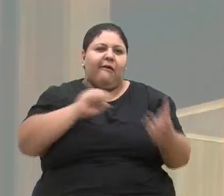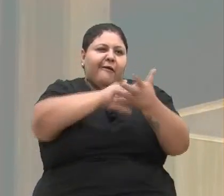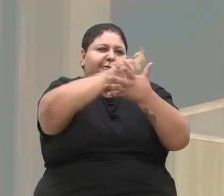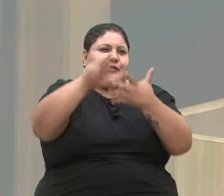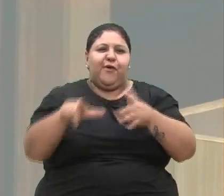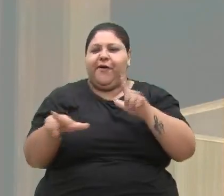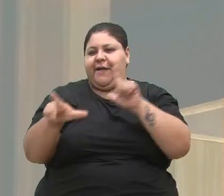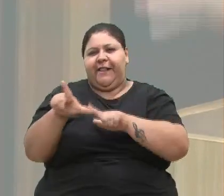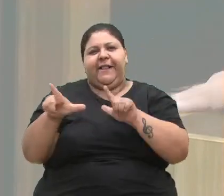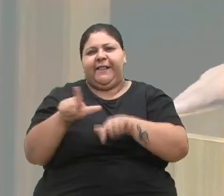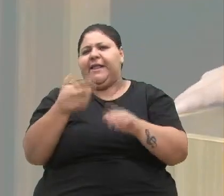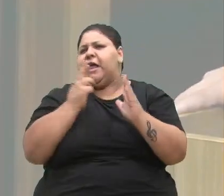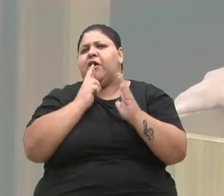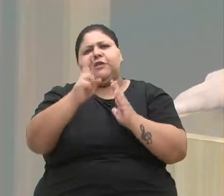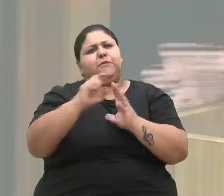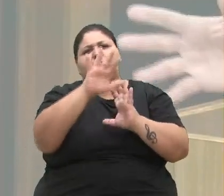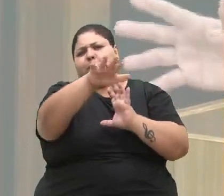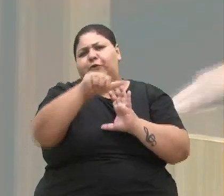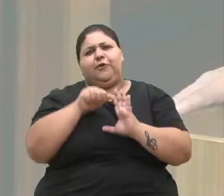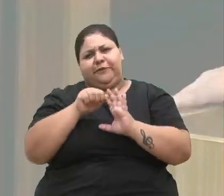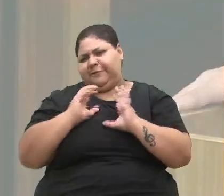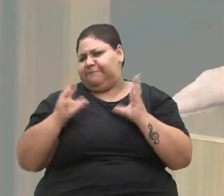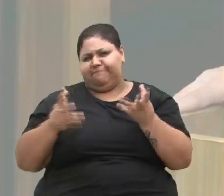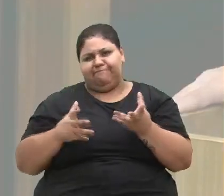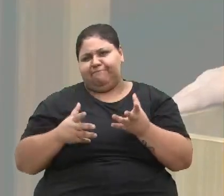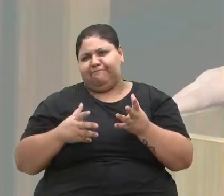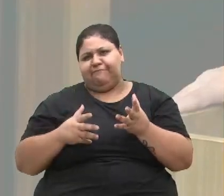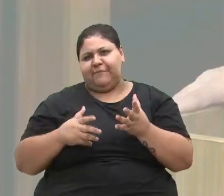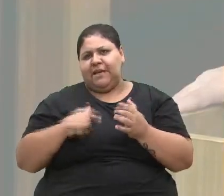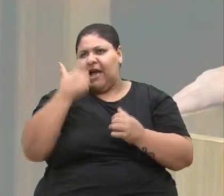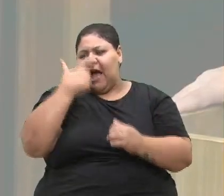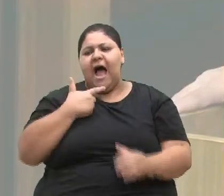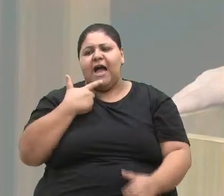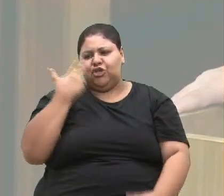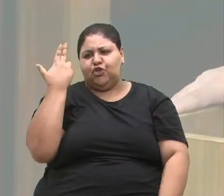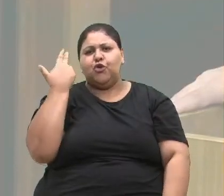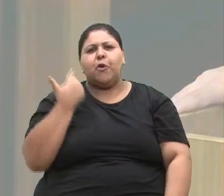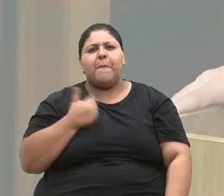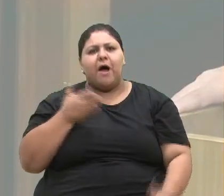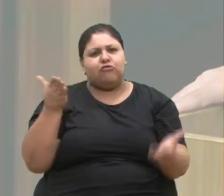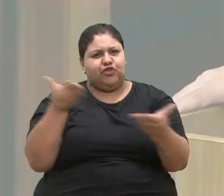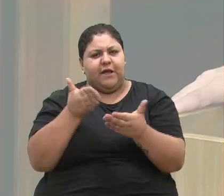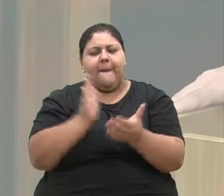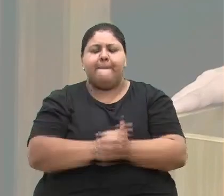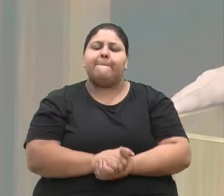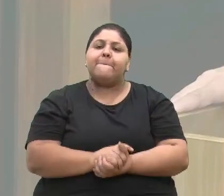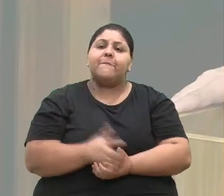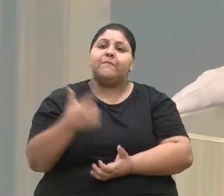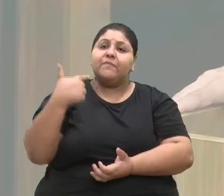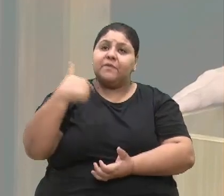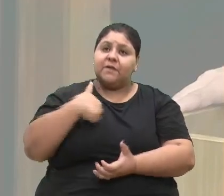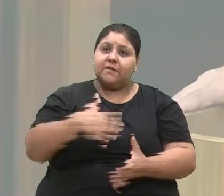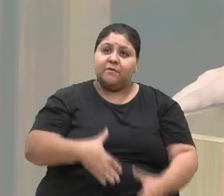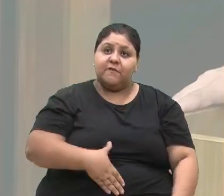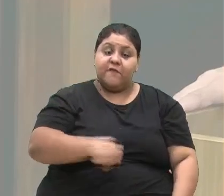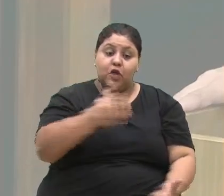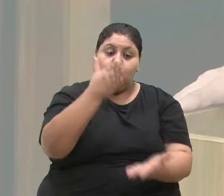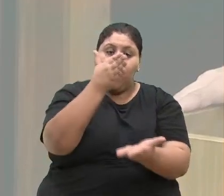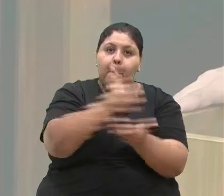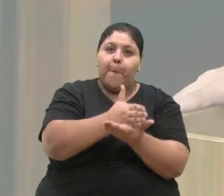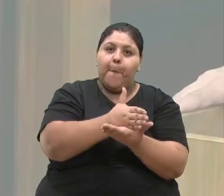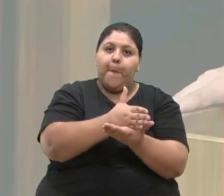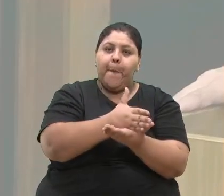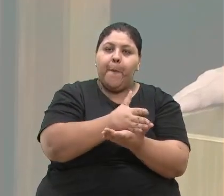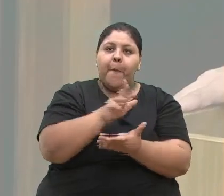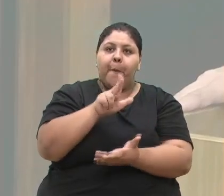já respondo por todos os chamados, né? Acostumado aí desde cedo. Mas então eu sou um filho do meio, tenho um irmão